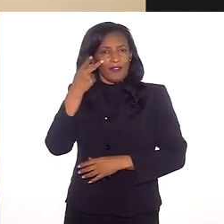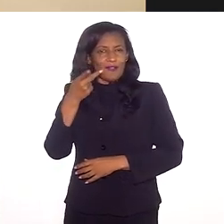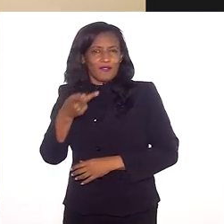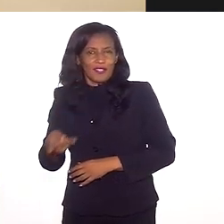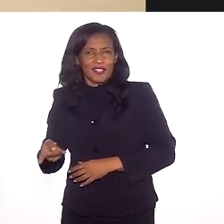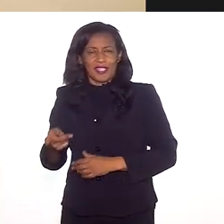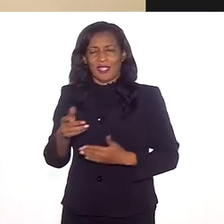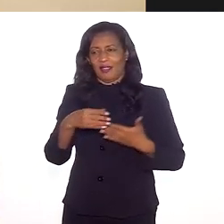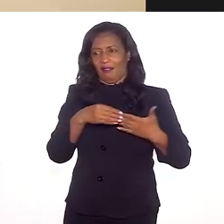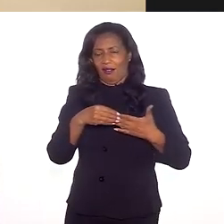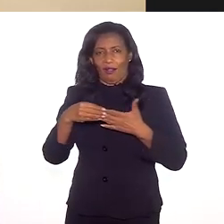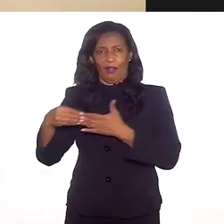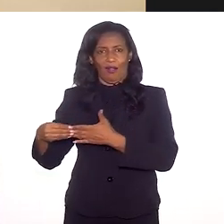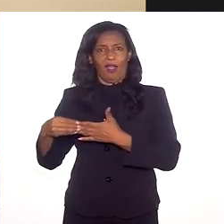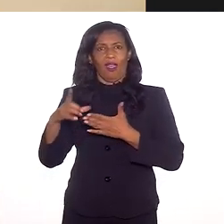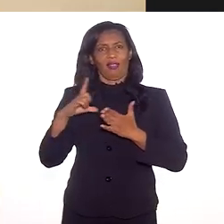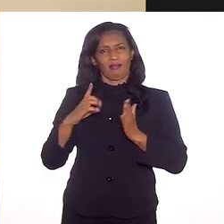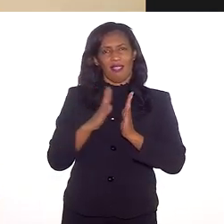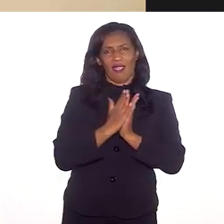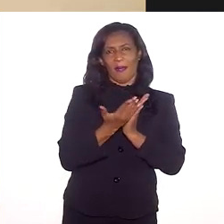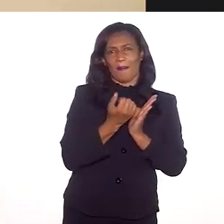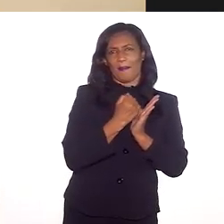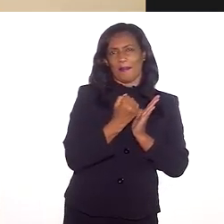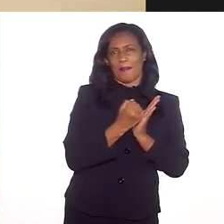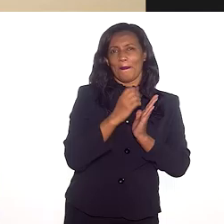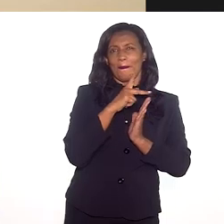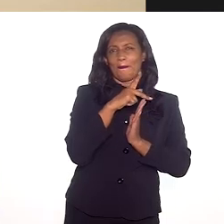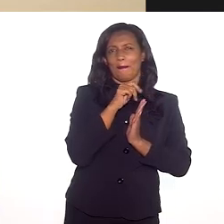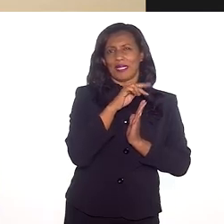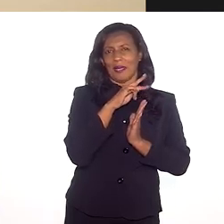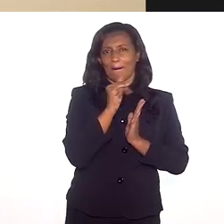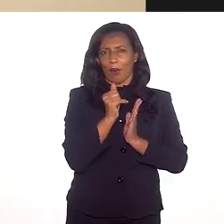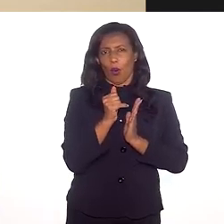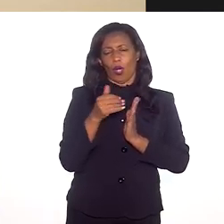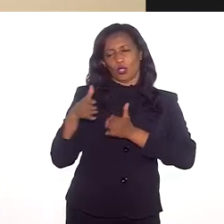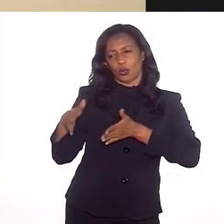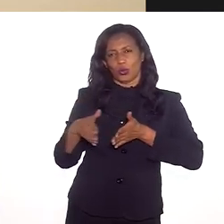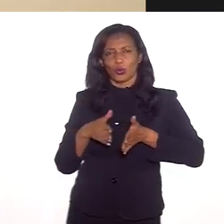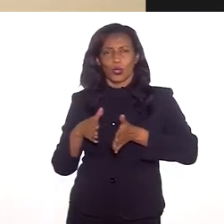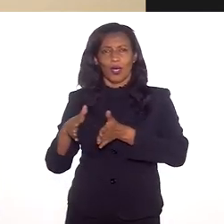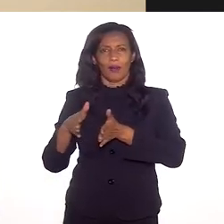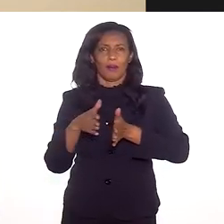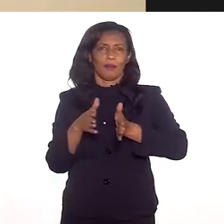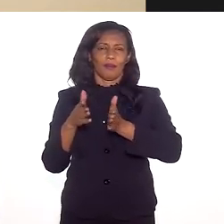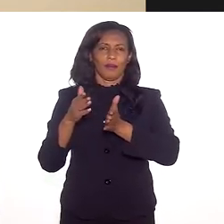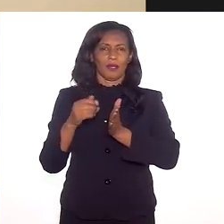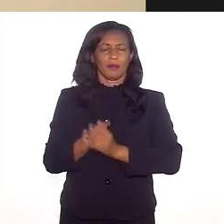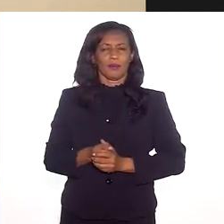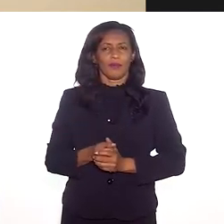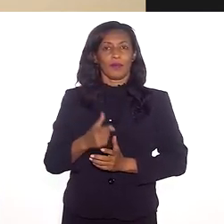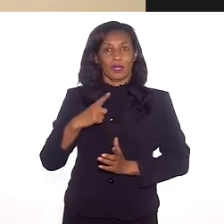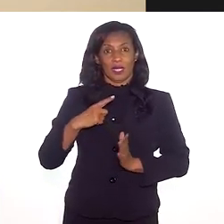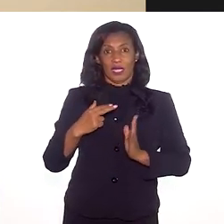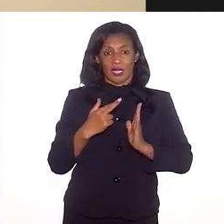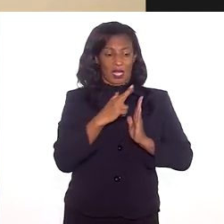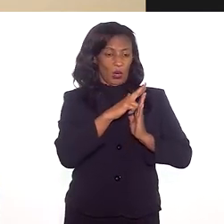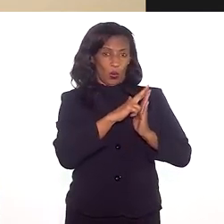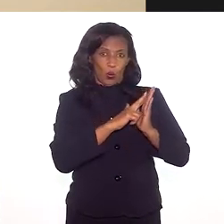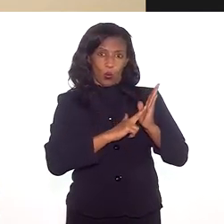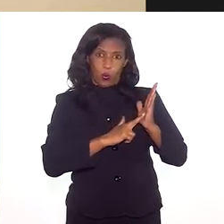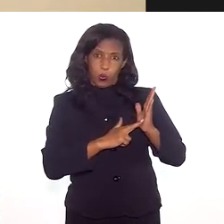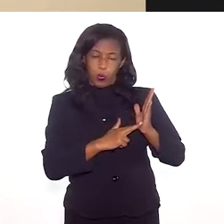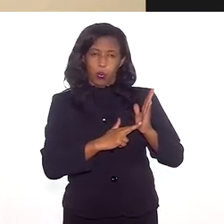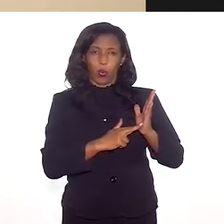visita mediada. A gente tem o passaporte do Caminhos do Brasil Memória, que o roteiro de